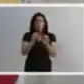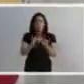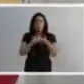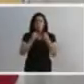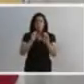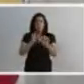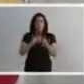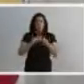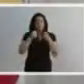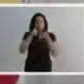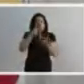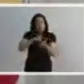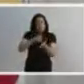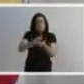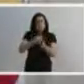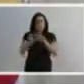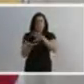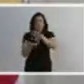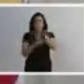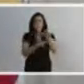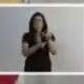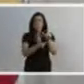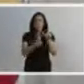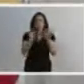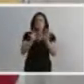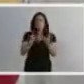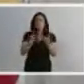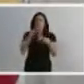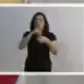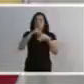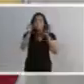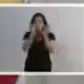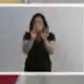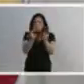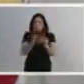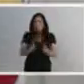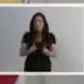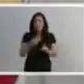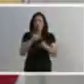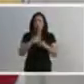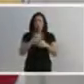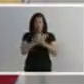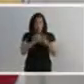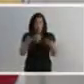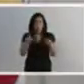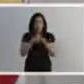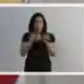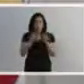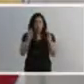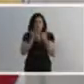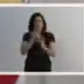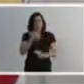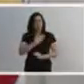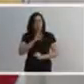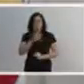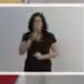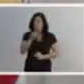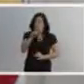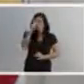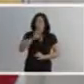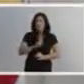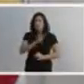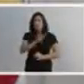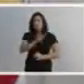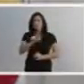por um mundo mais justo mais fraterno e cheio de paz desejo a você e seus familiares amigos ea todo cidadão maranhense